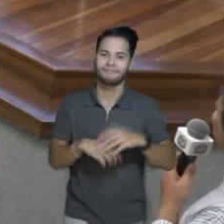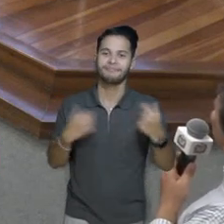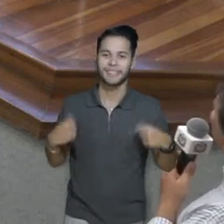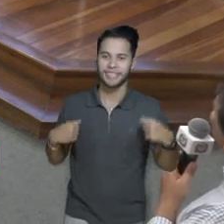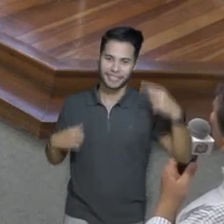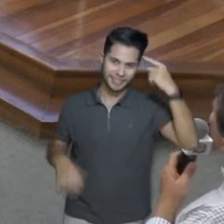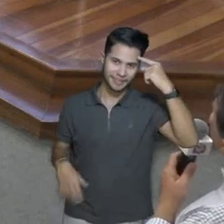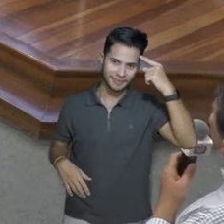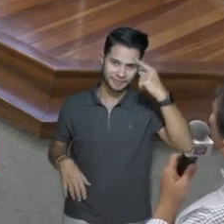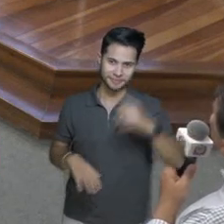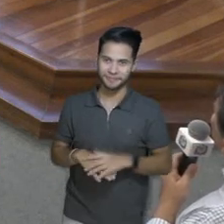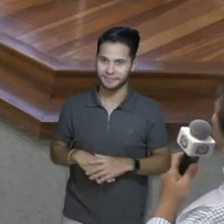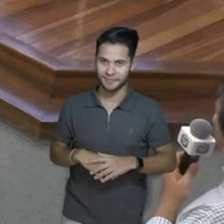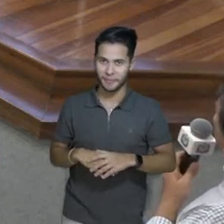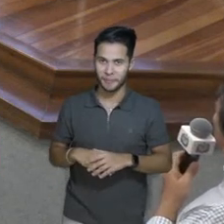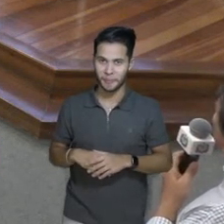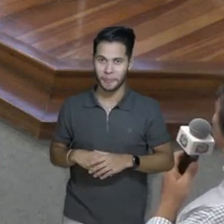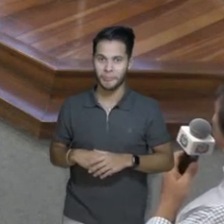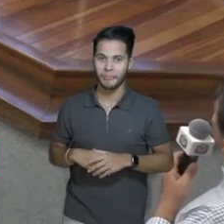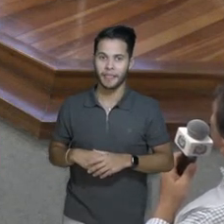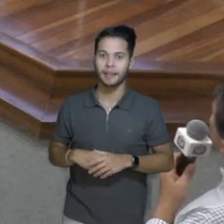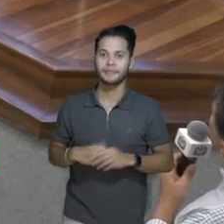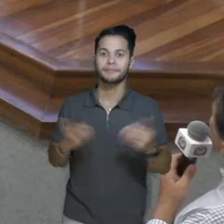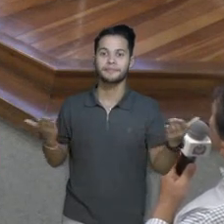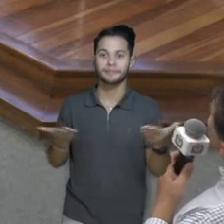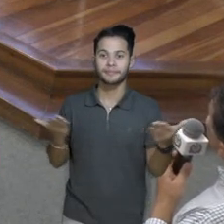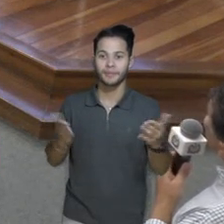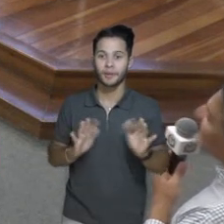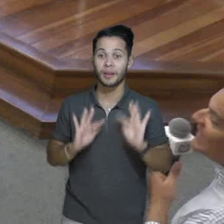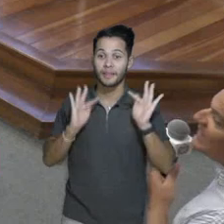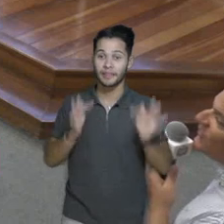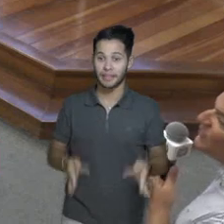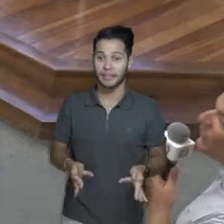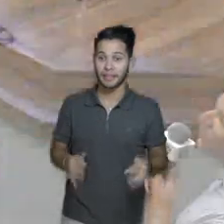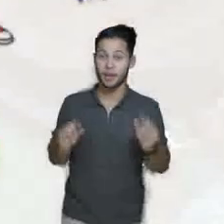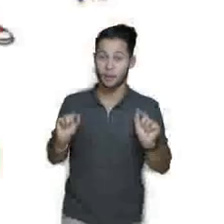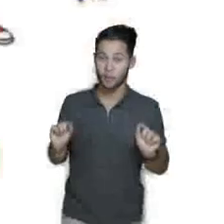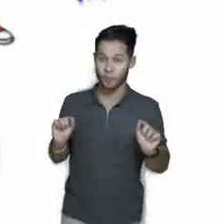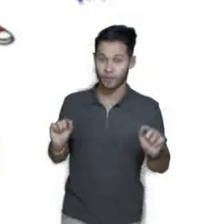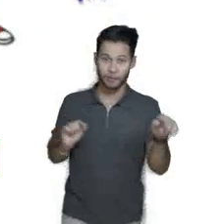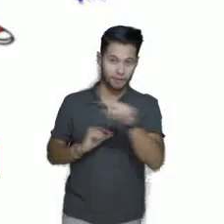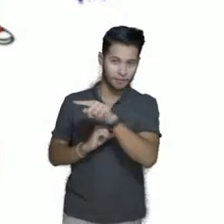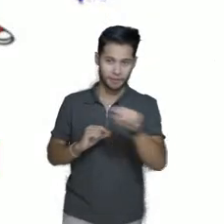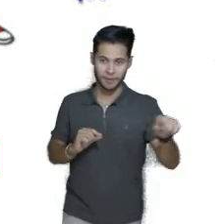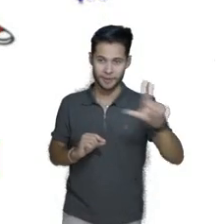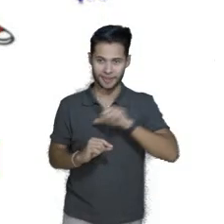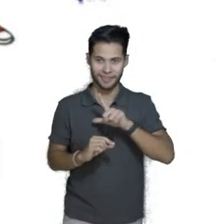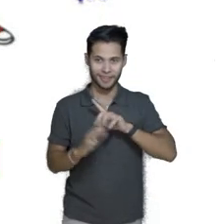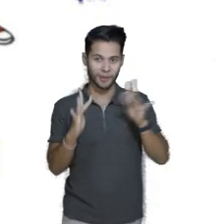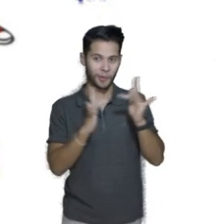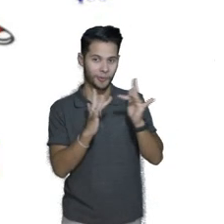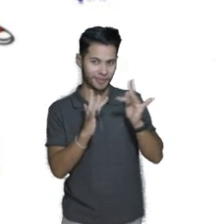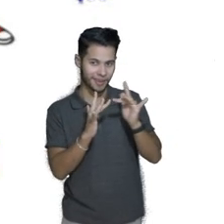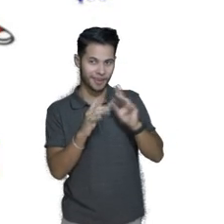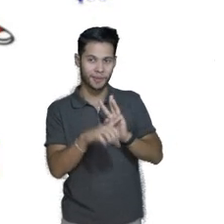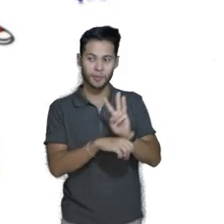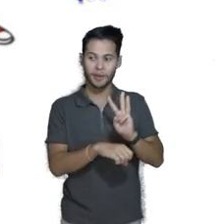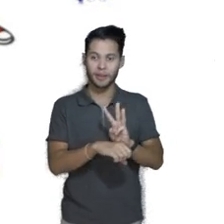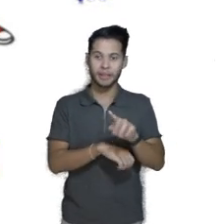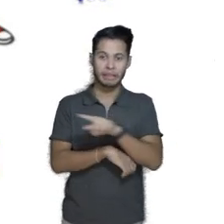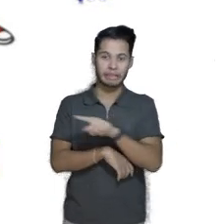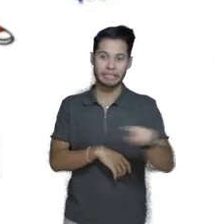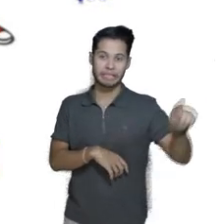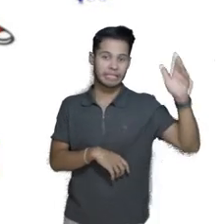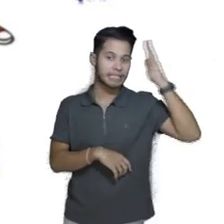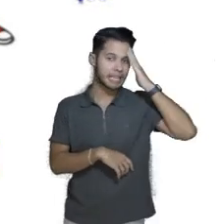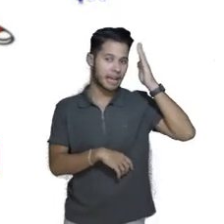né olha que legal o Luciano fez quem tem o meu meu contato aí no WhatsApp já sabe que eu tô usando